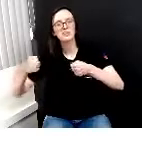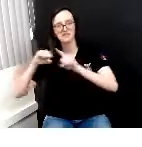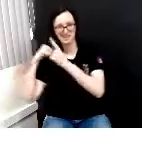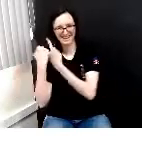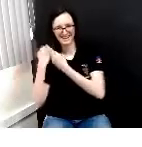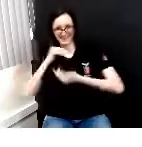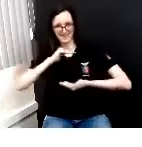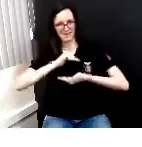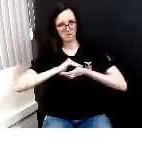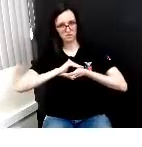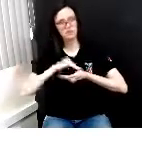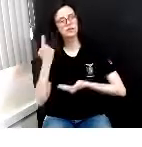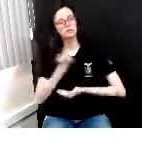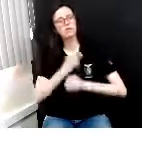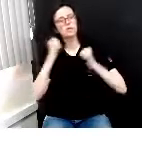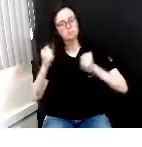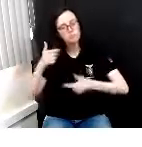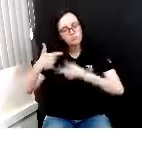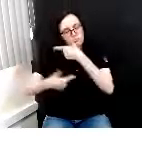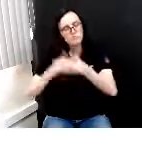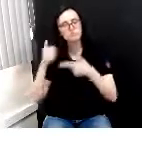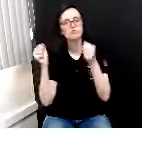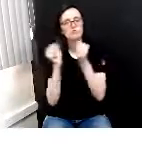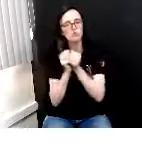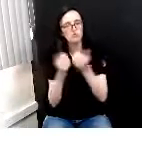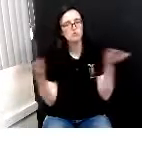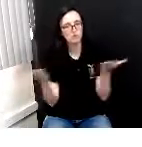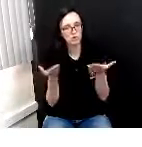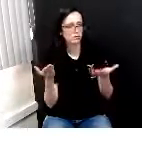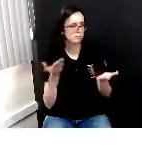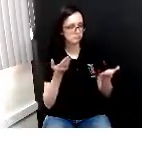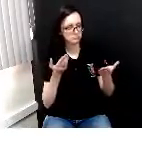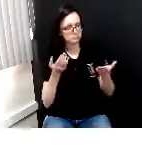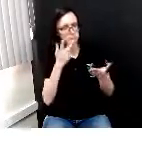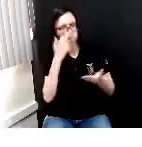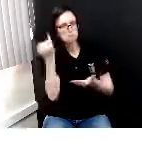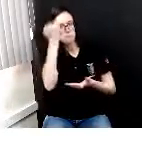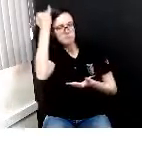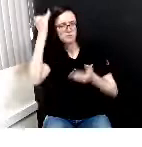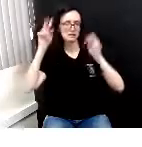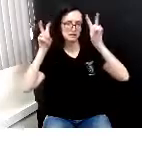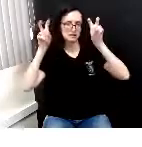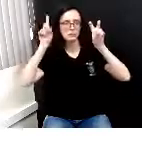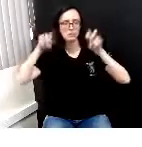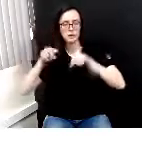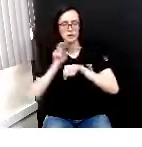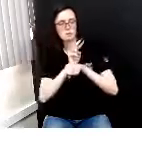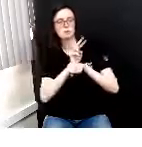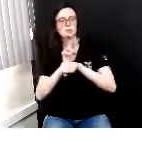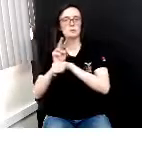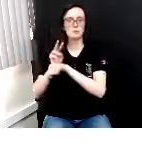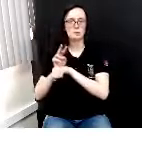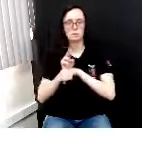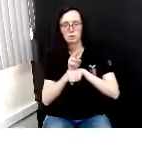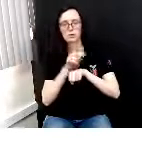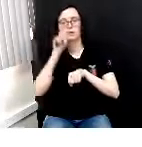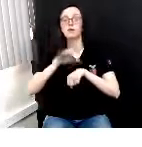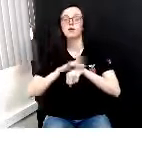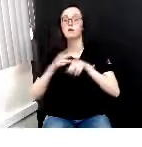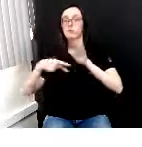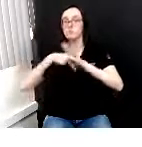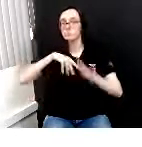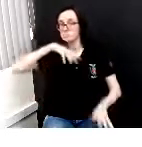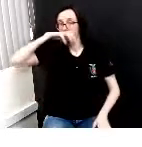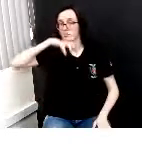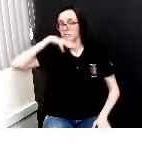nós podermos estar trabalhando com vocês esse tópico tão importante na prevenção das doenças respiratórias no